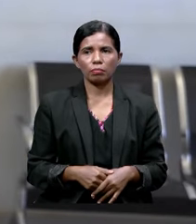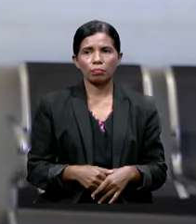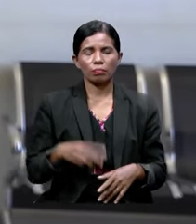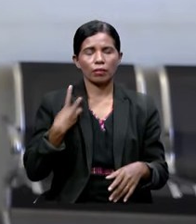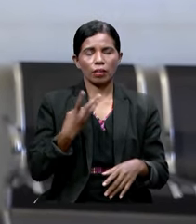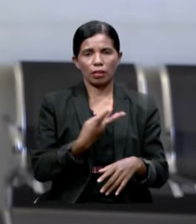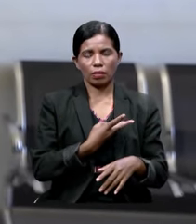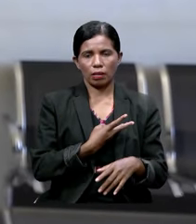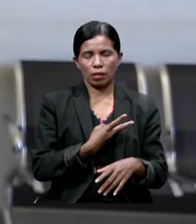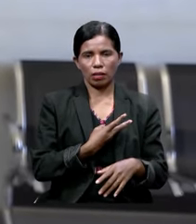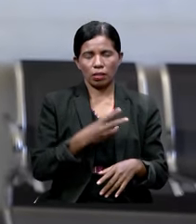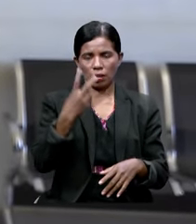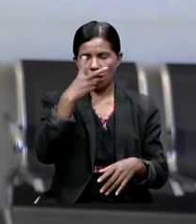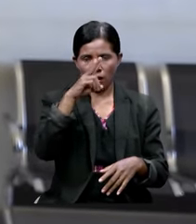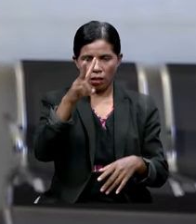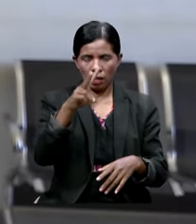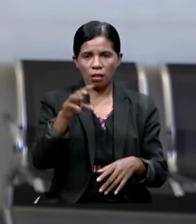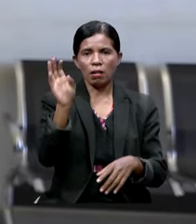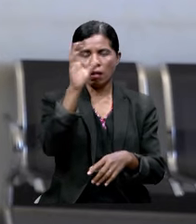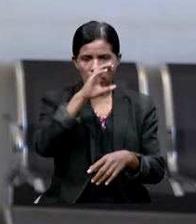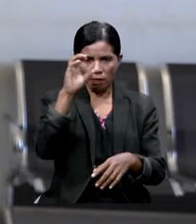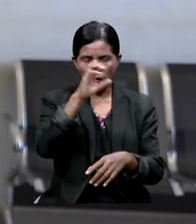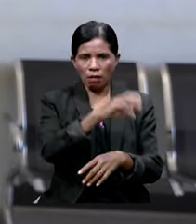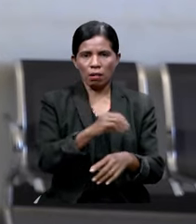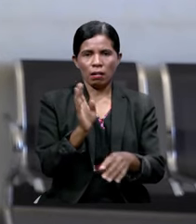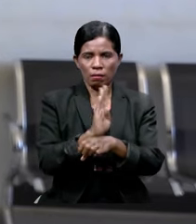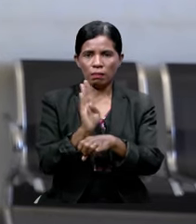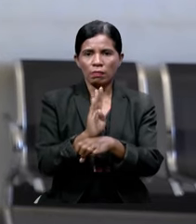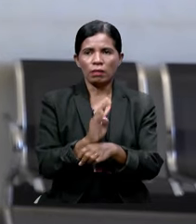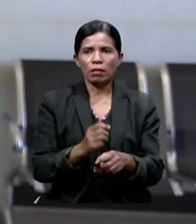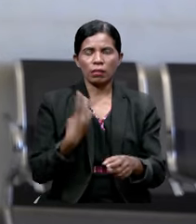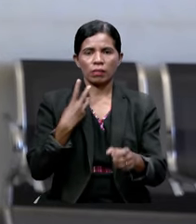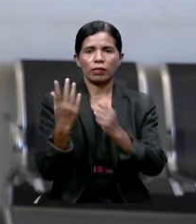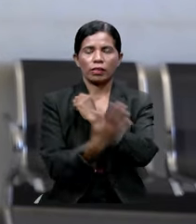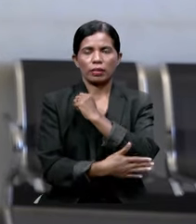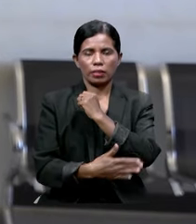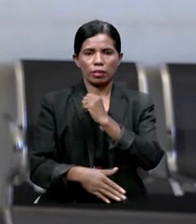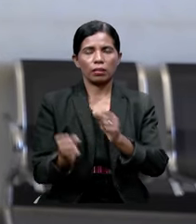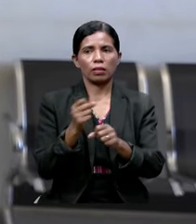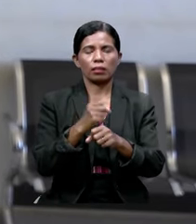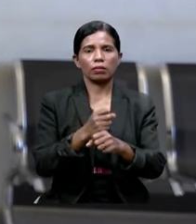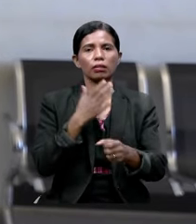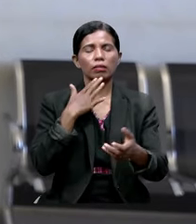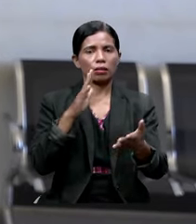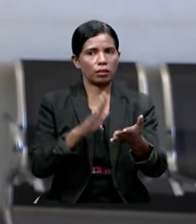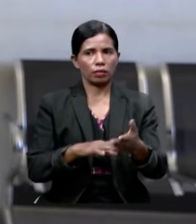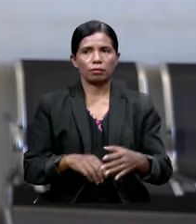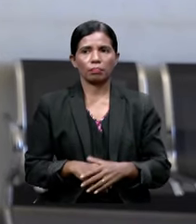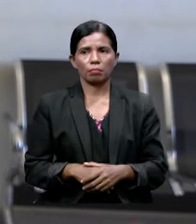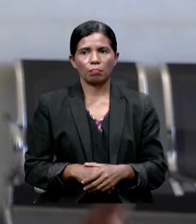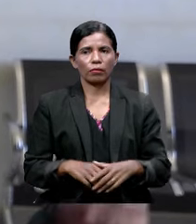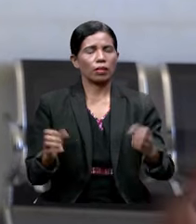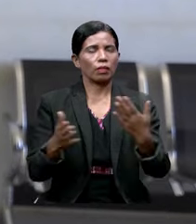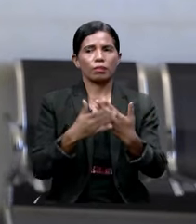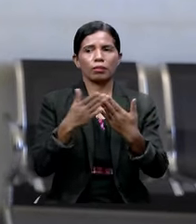survey nebema em halo den doing business ne ikus ne itania nasang ne doing business ne atlah limar jadi la fácil